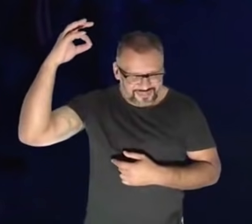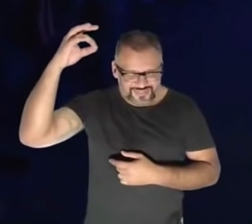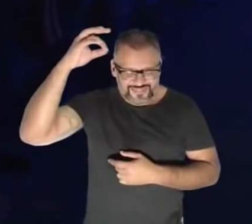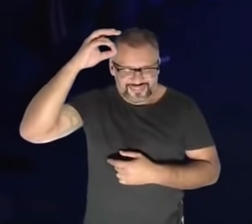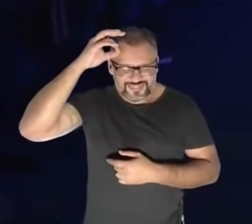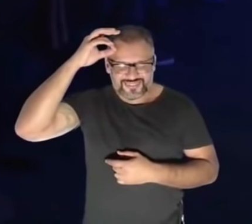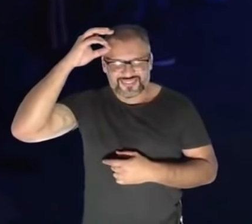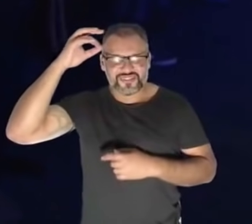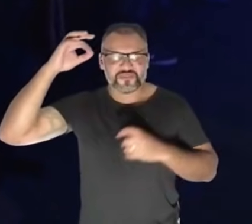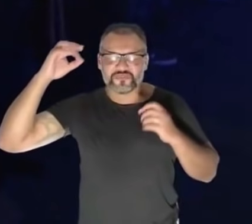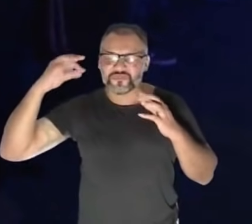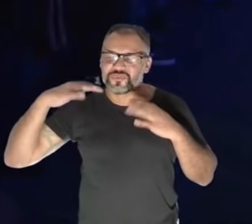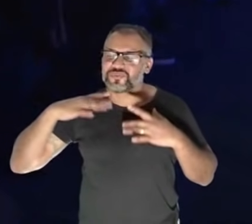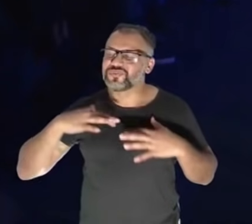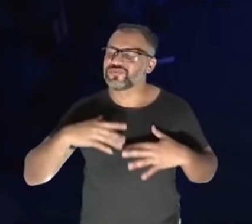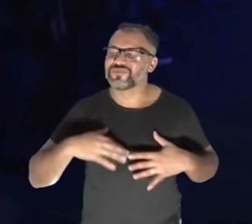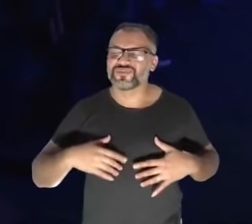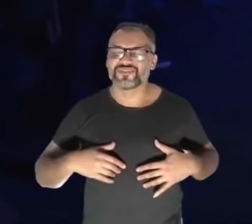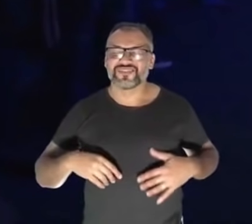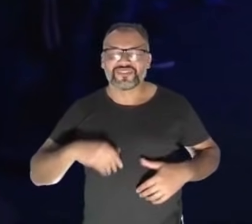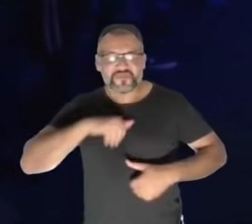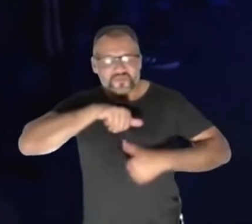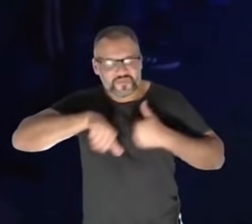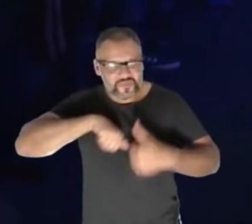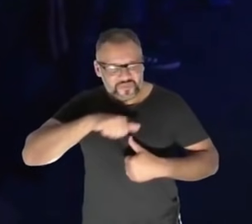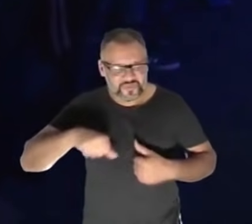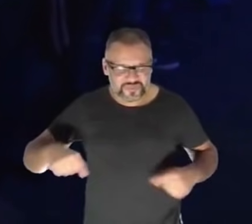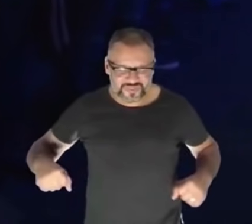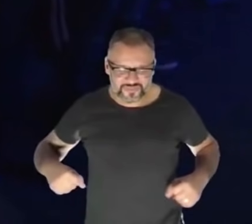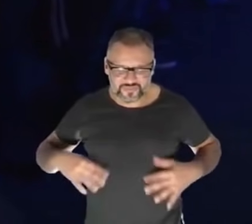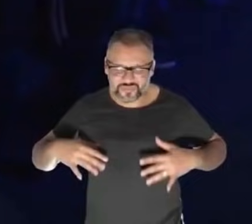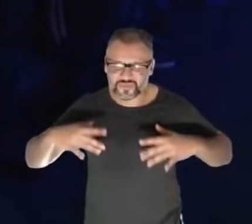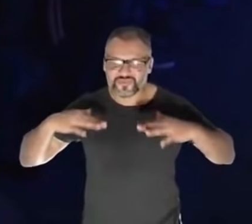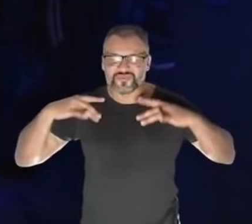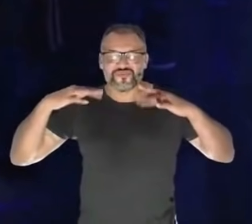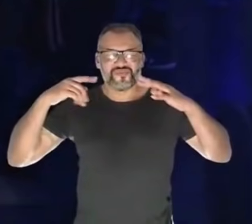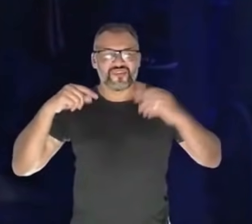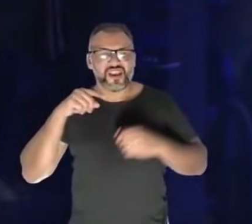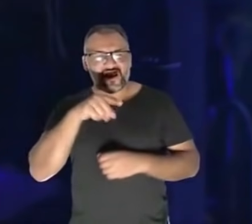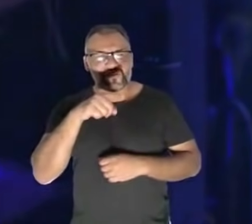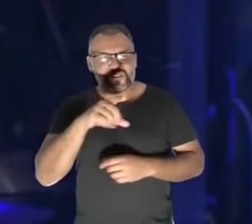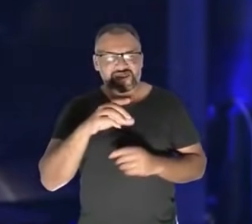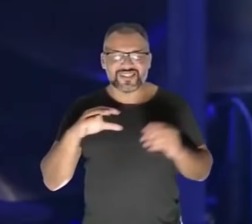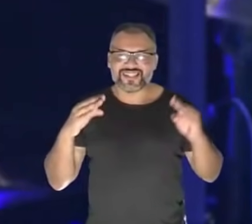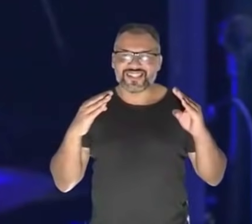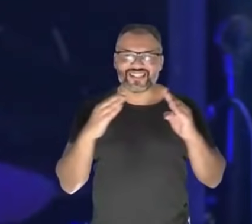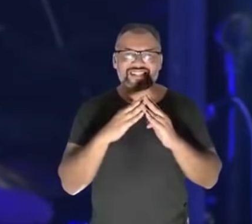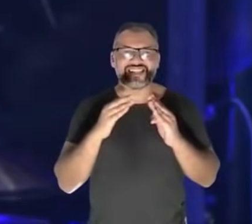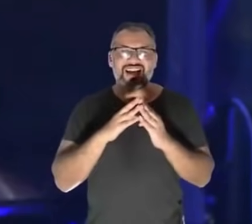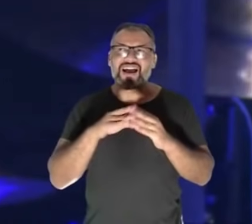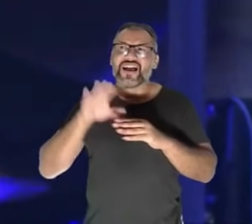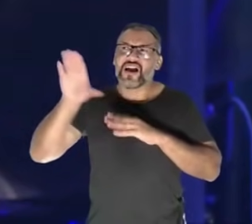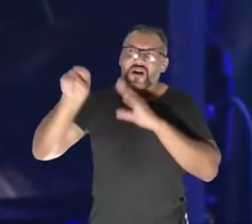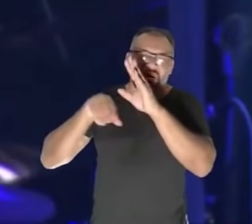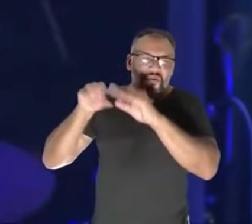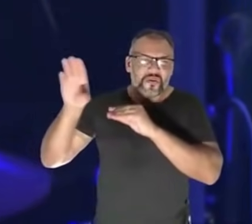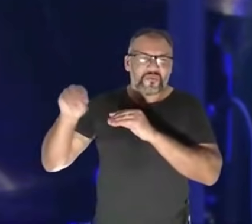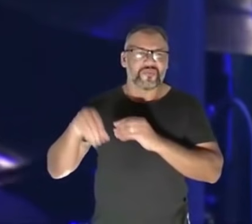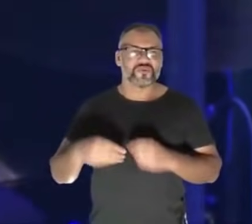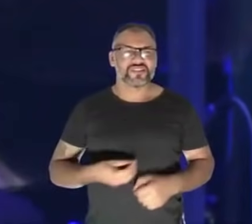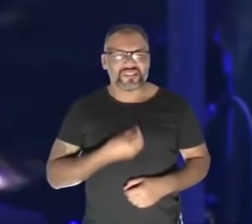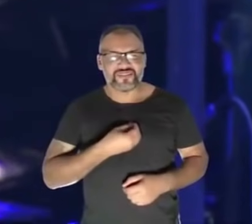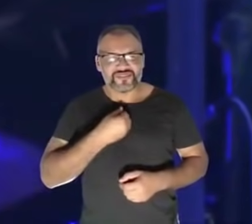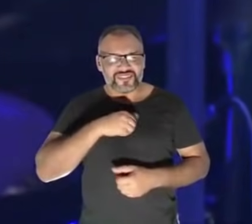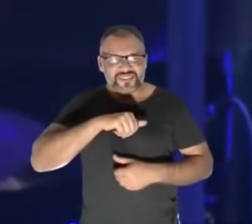nosso corpo pegando a nossa mês era os campos vai buscando vai buscando Você tá em casa vai buscando Redondo